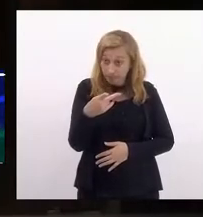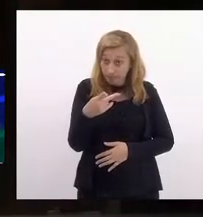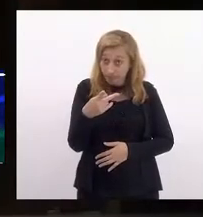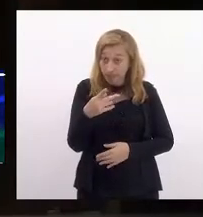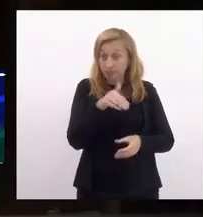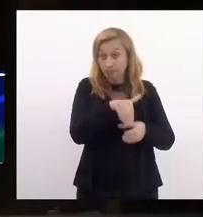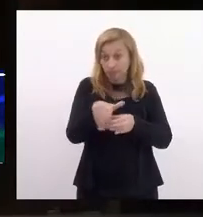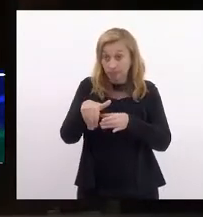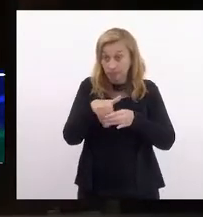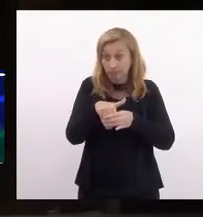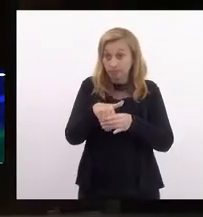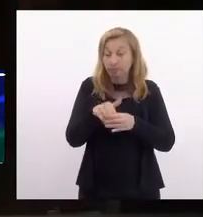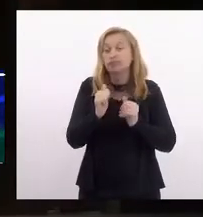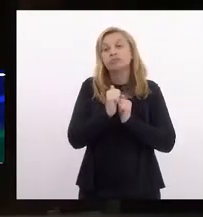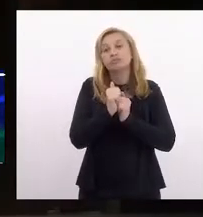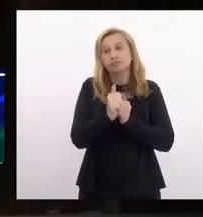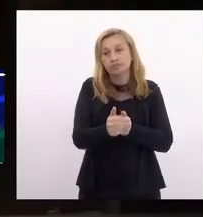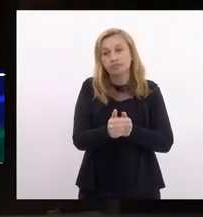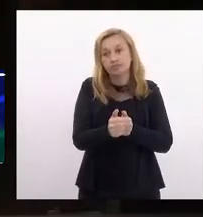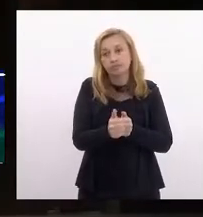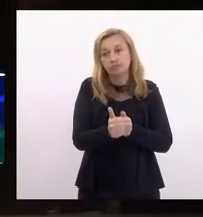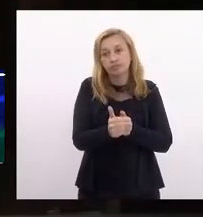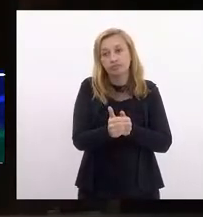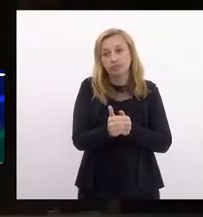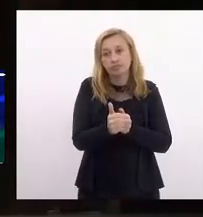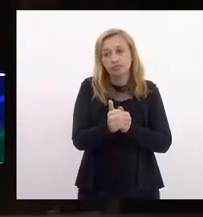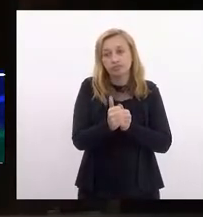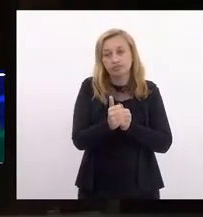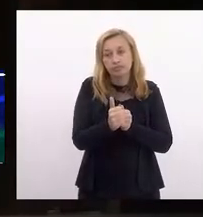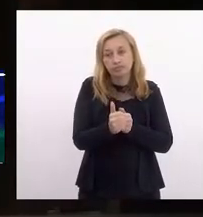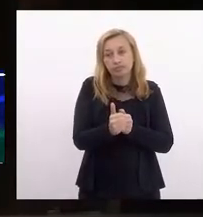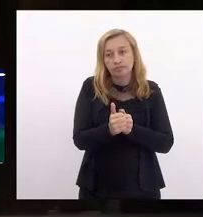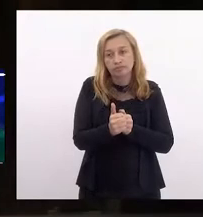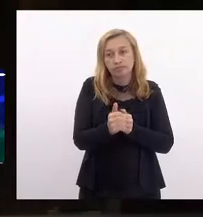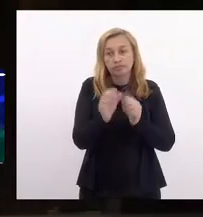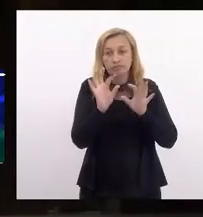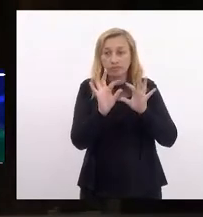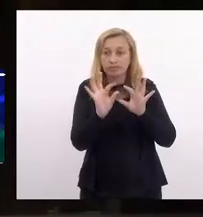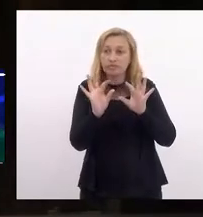eleitores Cível esse versículo